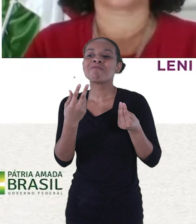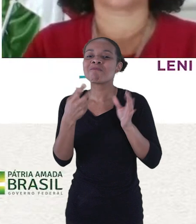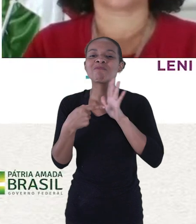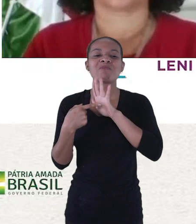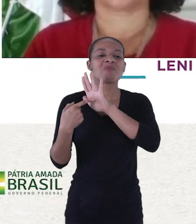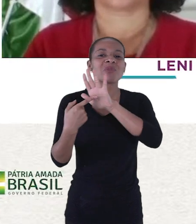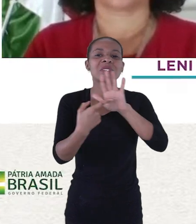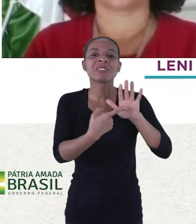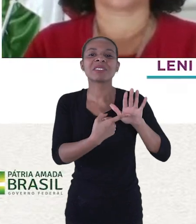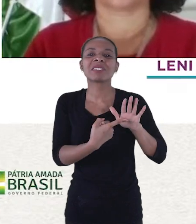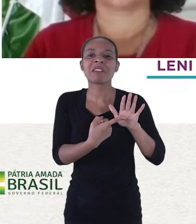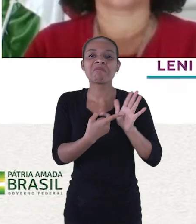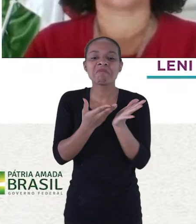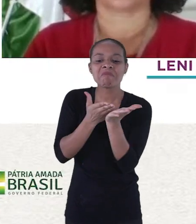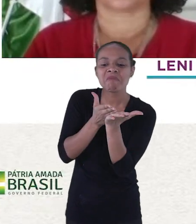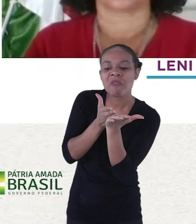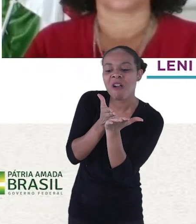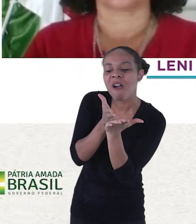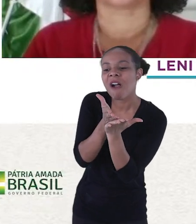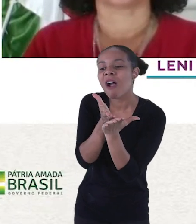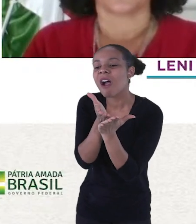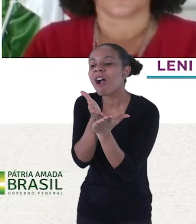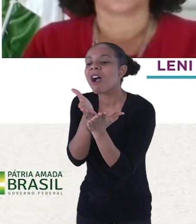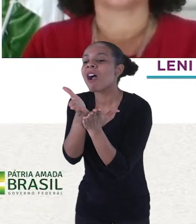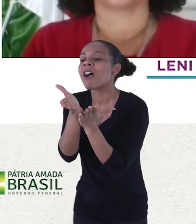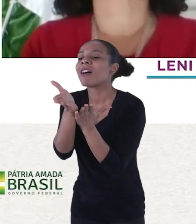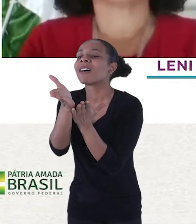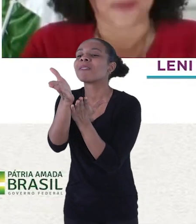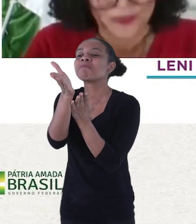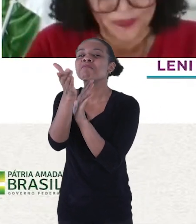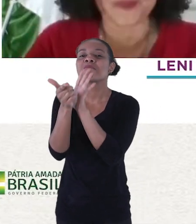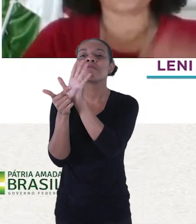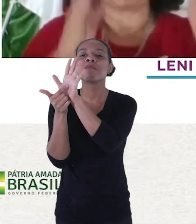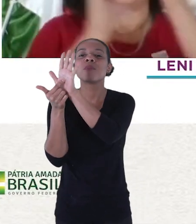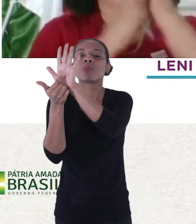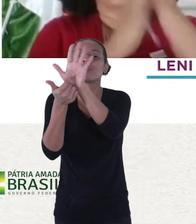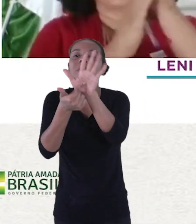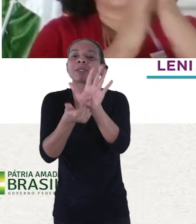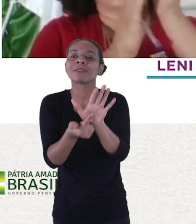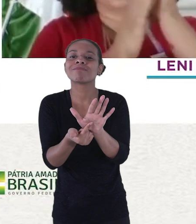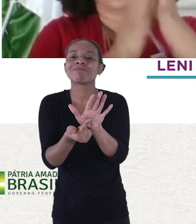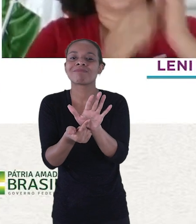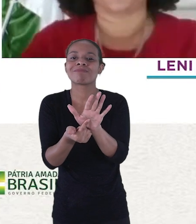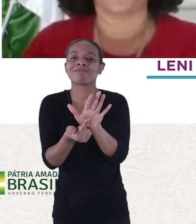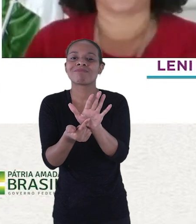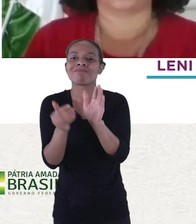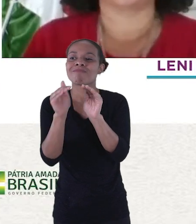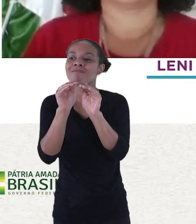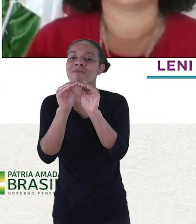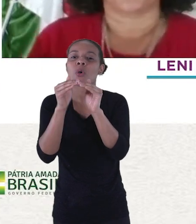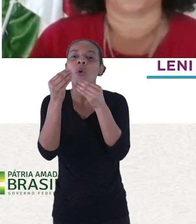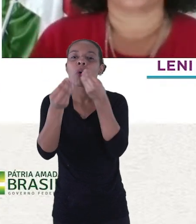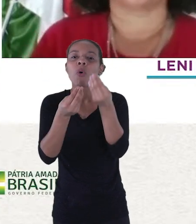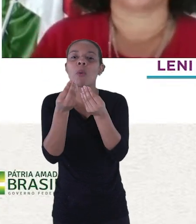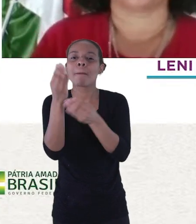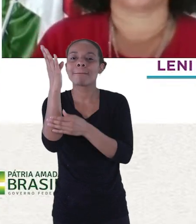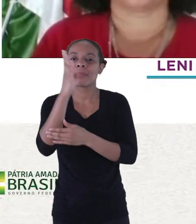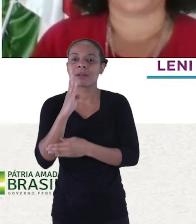água. É preciso estabelecer um outro padrão do cânone no Brasil. Tá? E aí Carolina vem